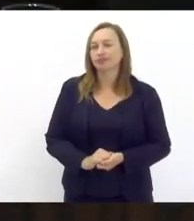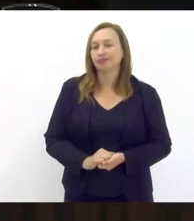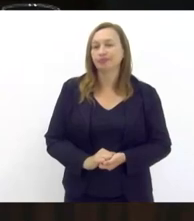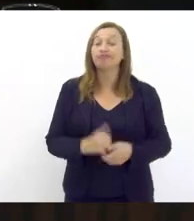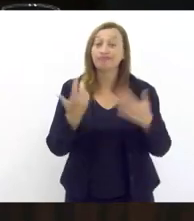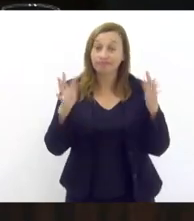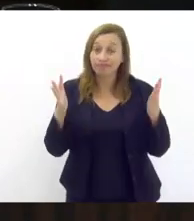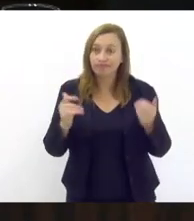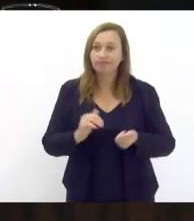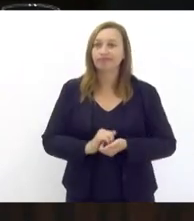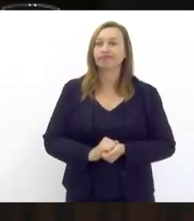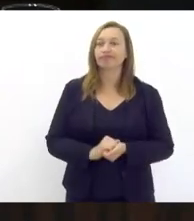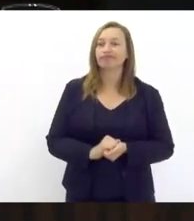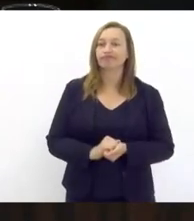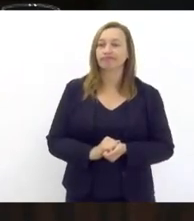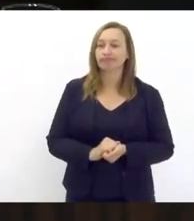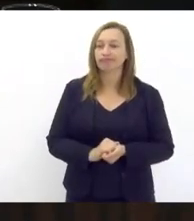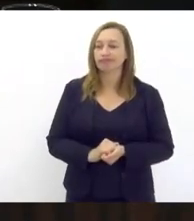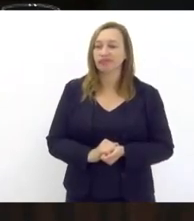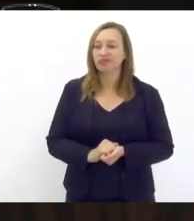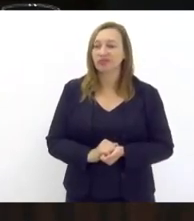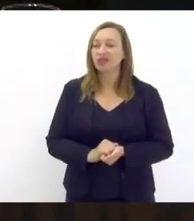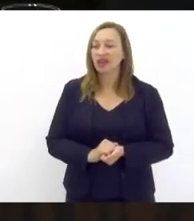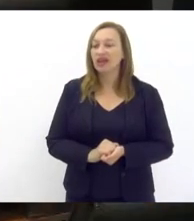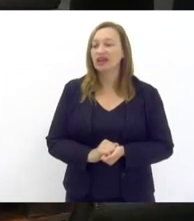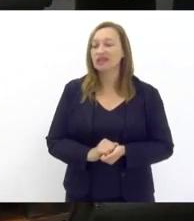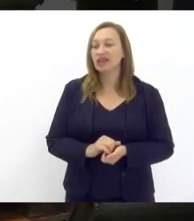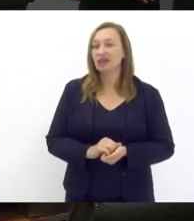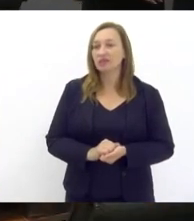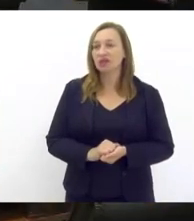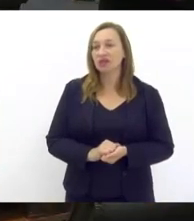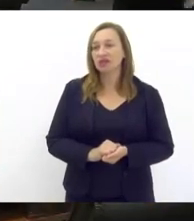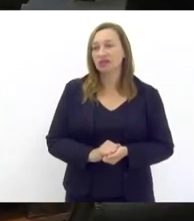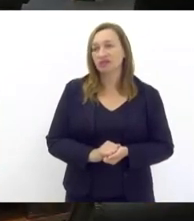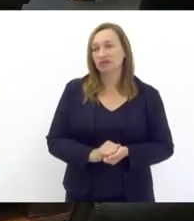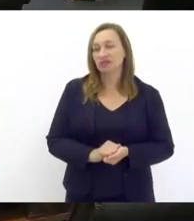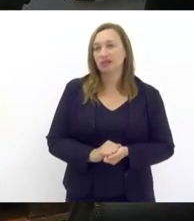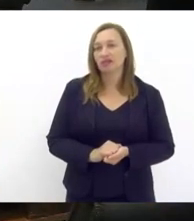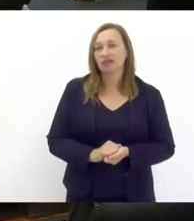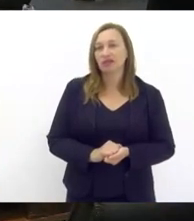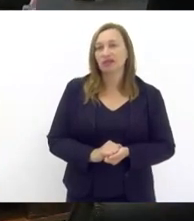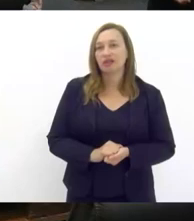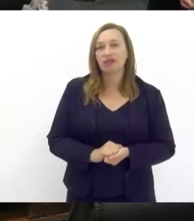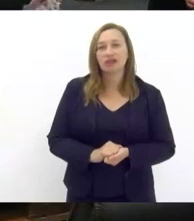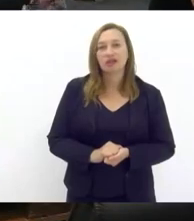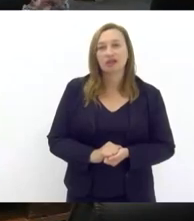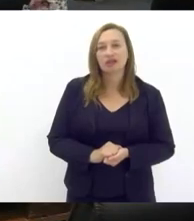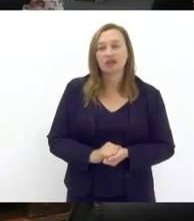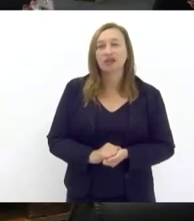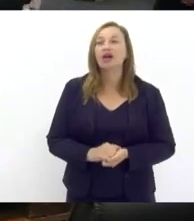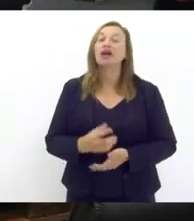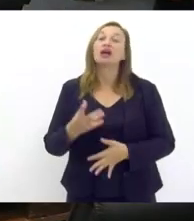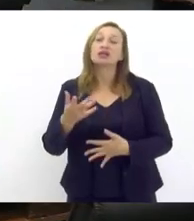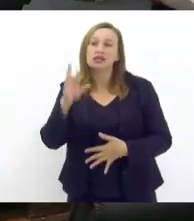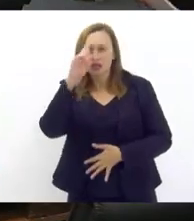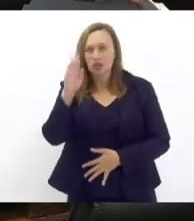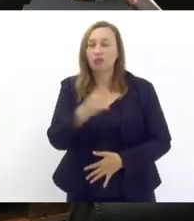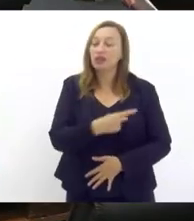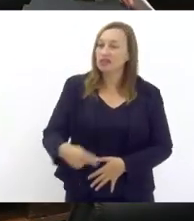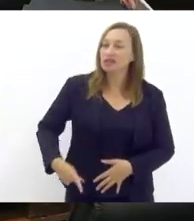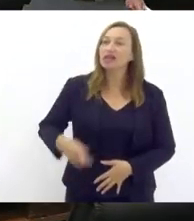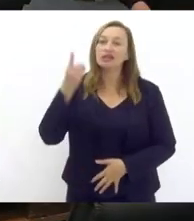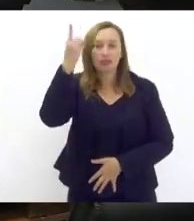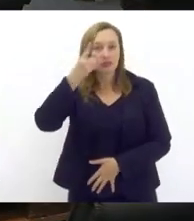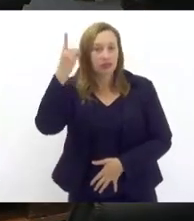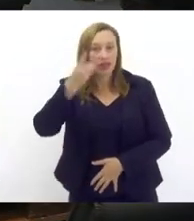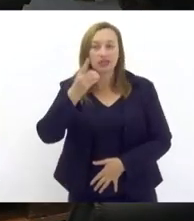parabéns, senhora Jordão. Pode discutir também. Primeira... Senhor presidente, deputadas, tia Ju,